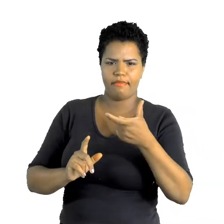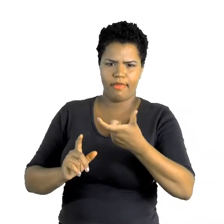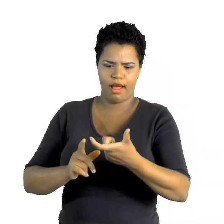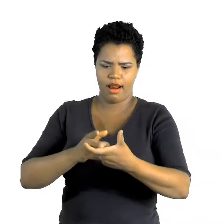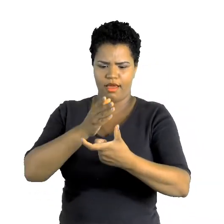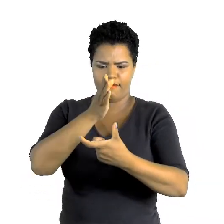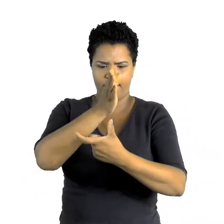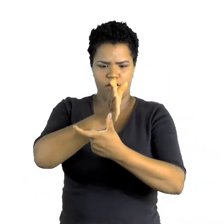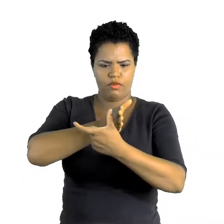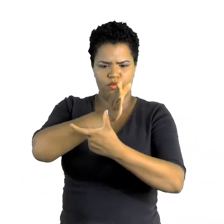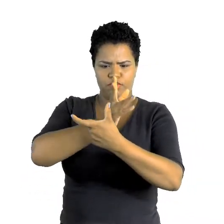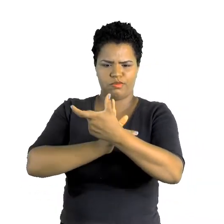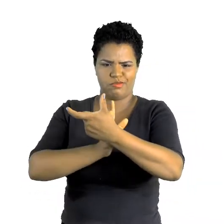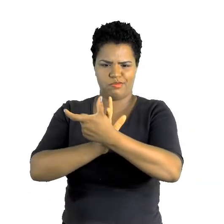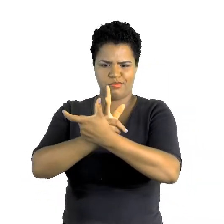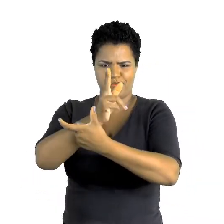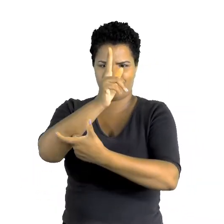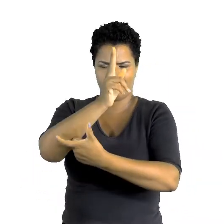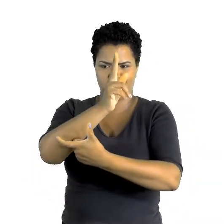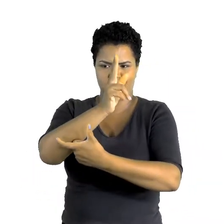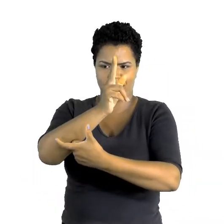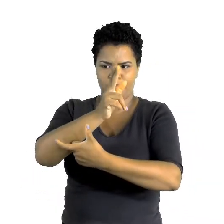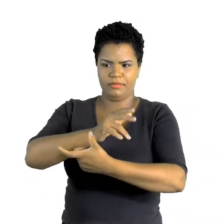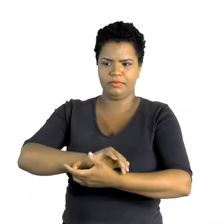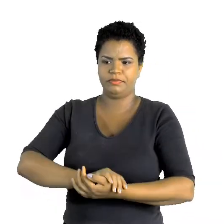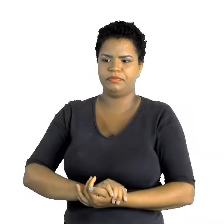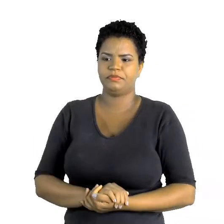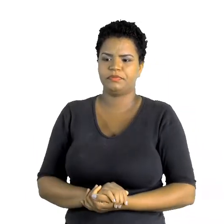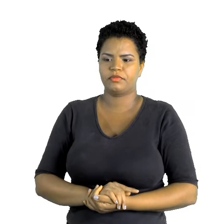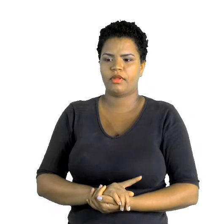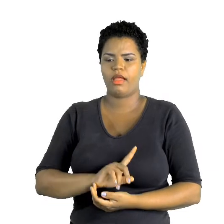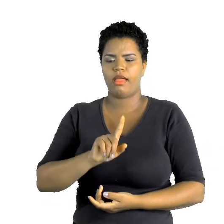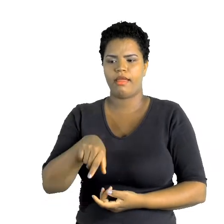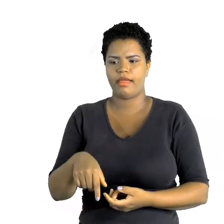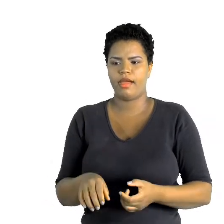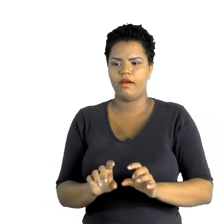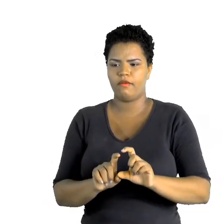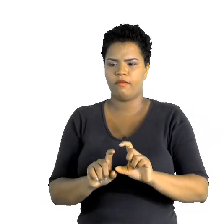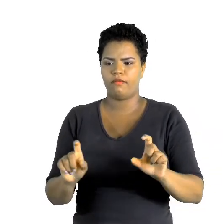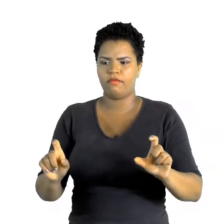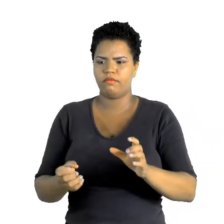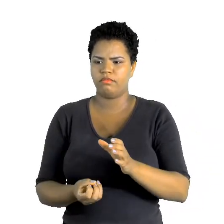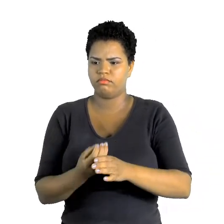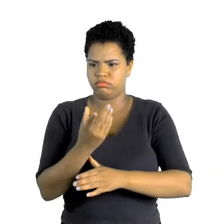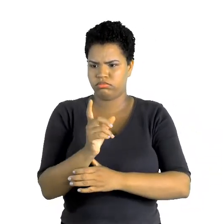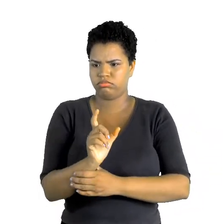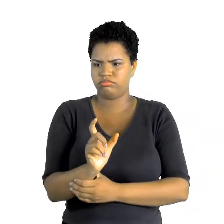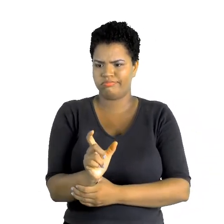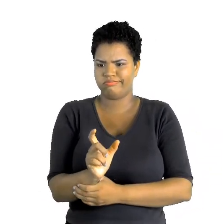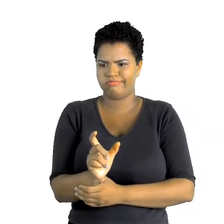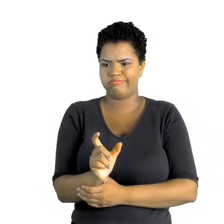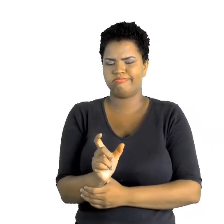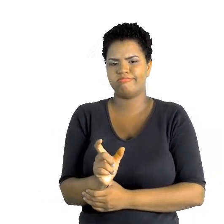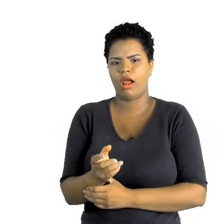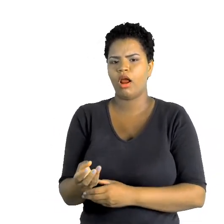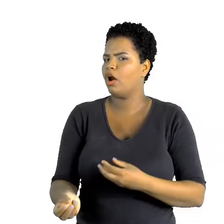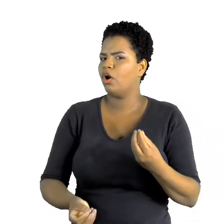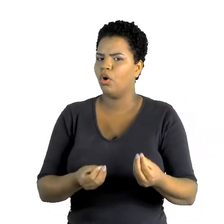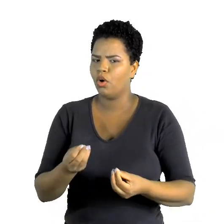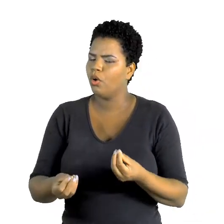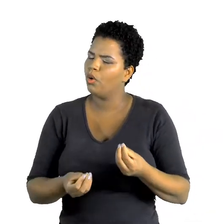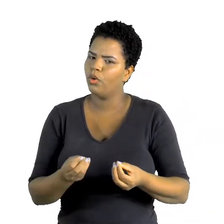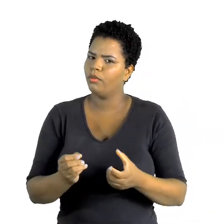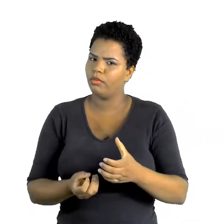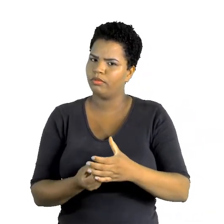a nossa estrutura, tá? A nossa formação da palavra, só para vocês terem o entendimento de como forma, mas